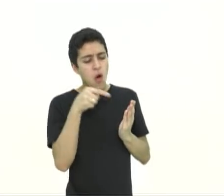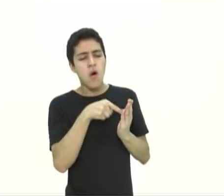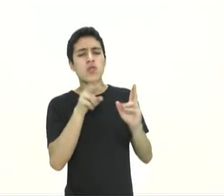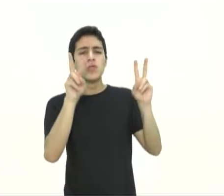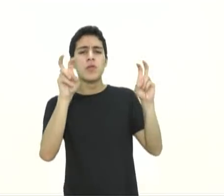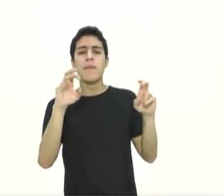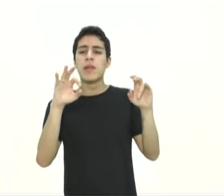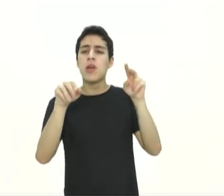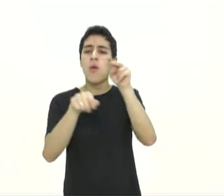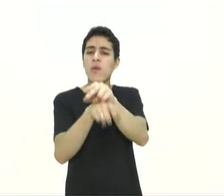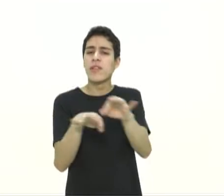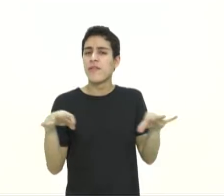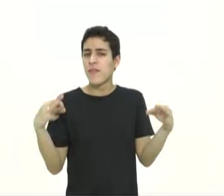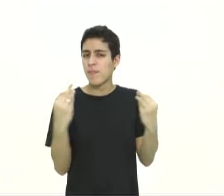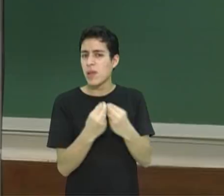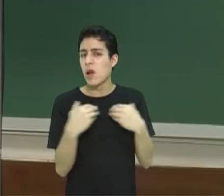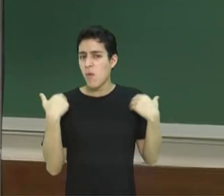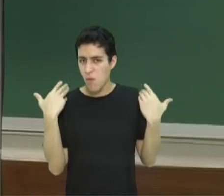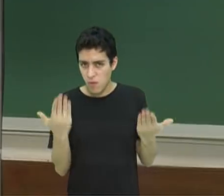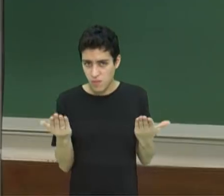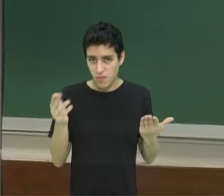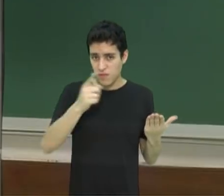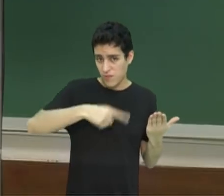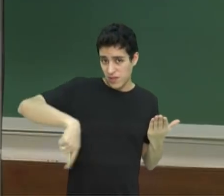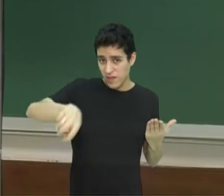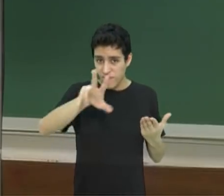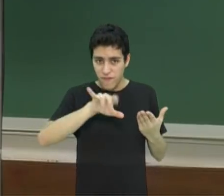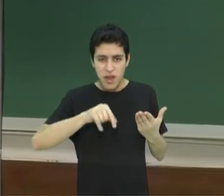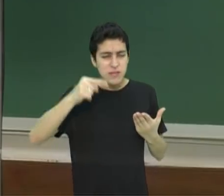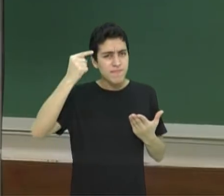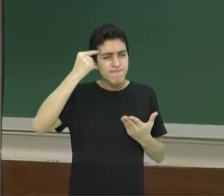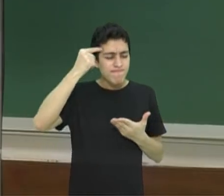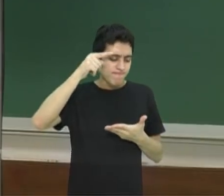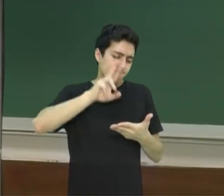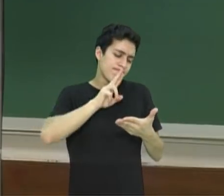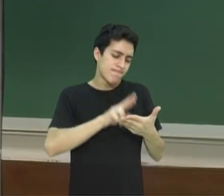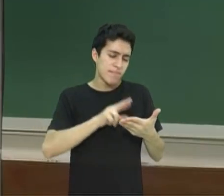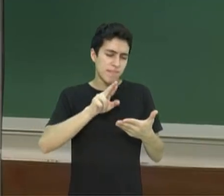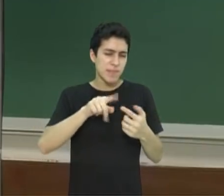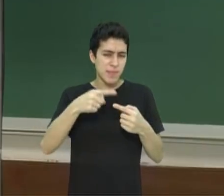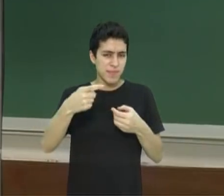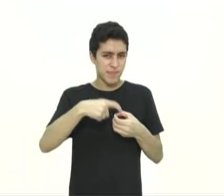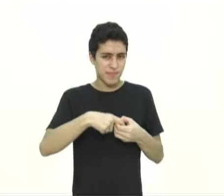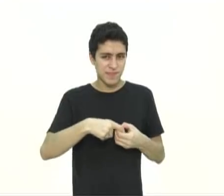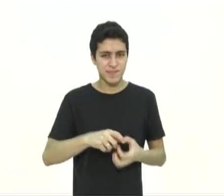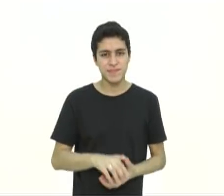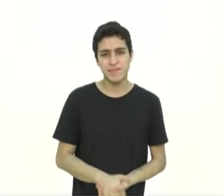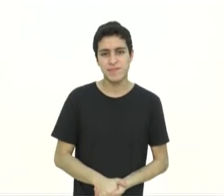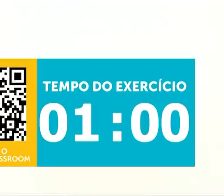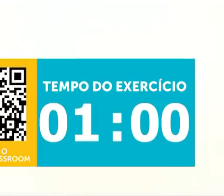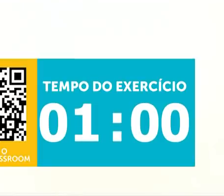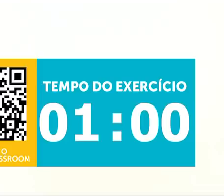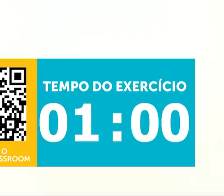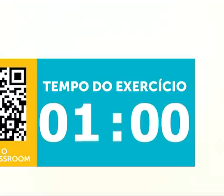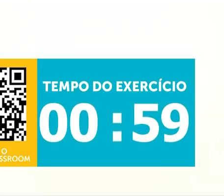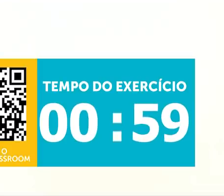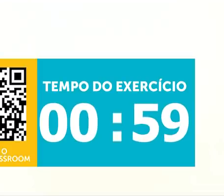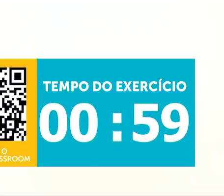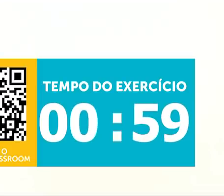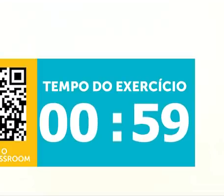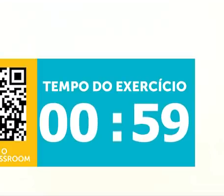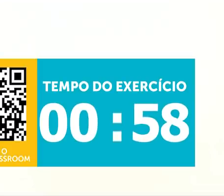família? Agora você terá alguns minutinhos para responder essa questão e eu já volto com vocês.